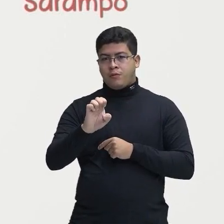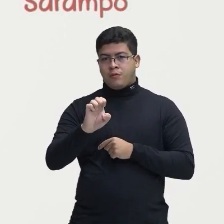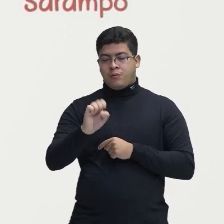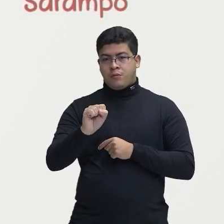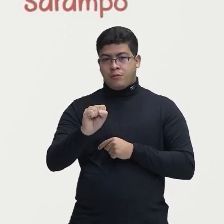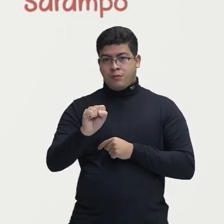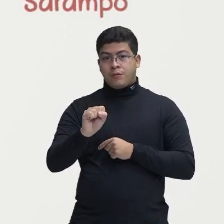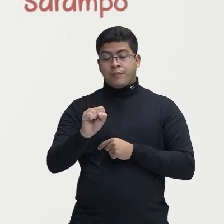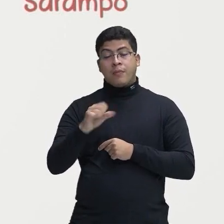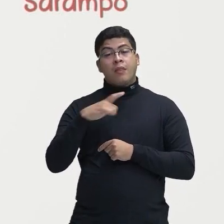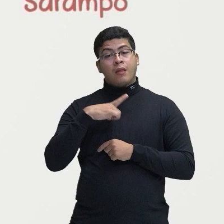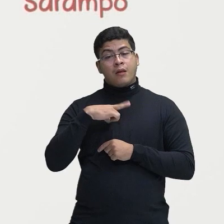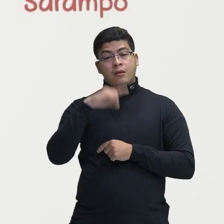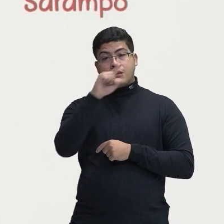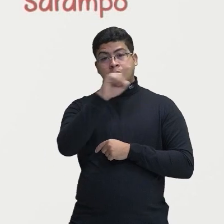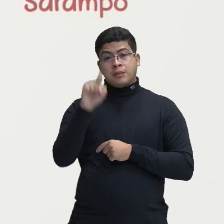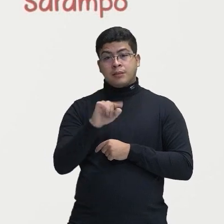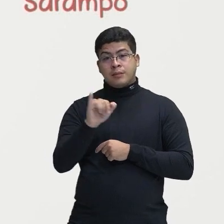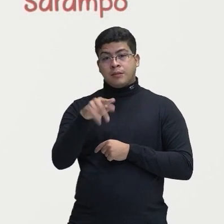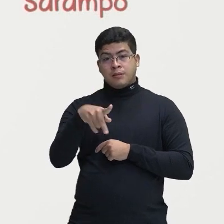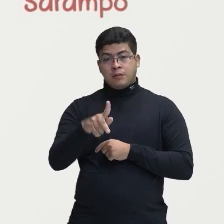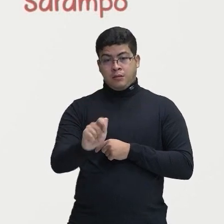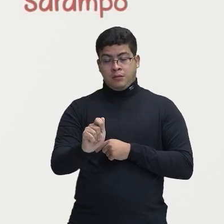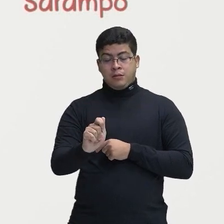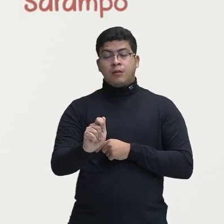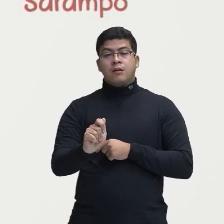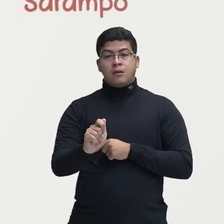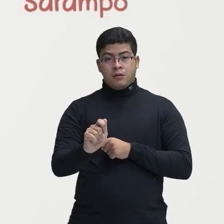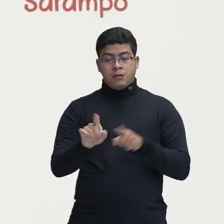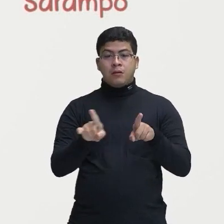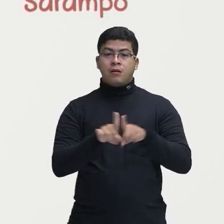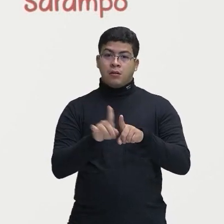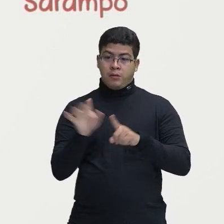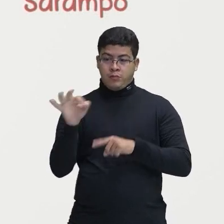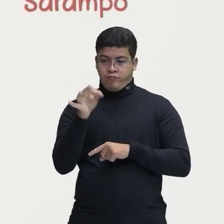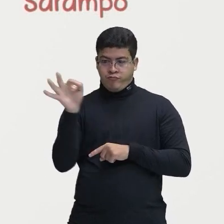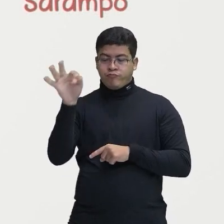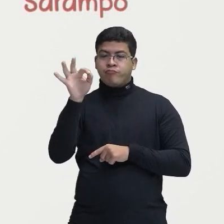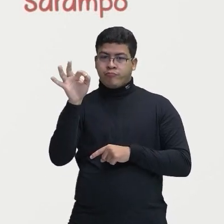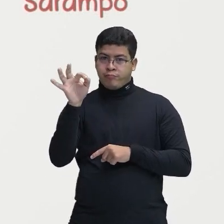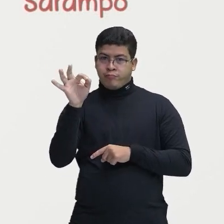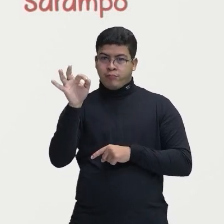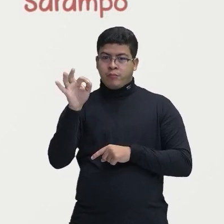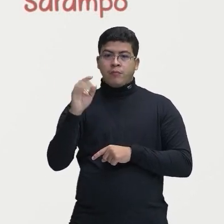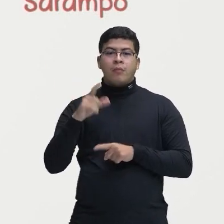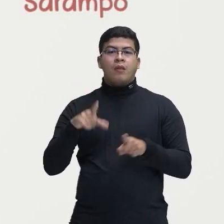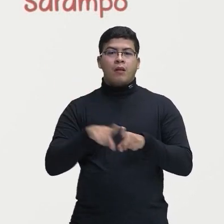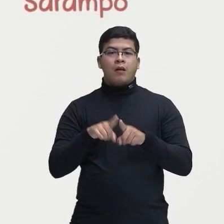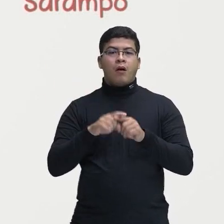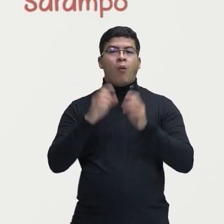está relacionado aí com a transmissão através de um vetor. Cachumba.